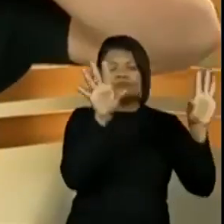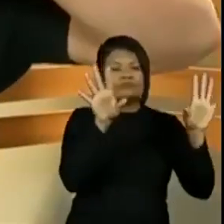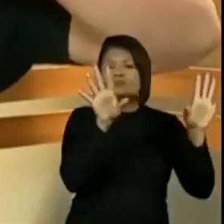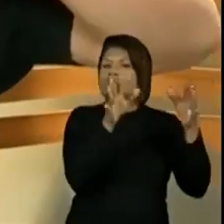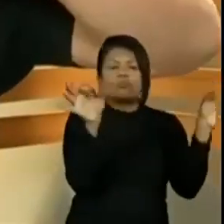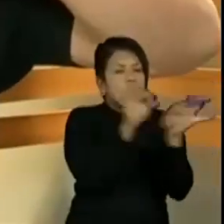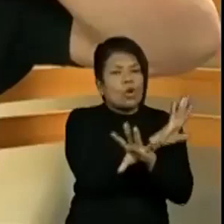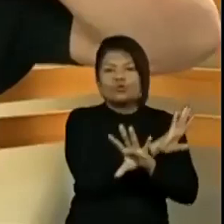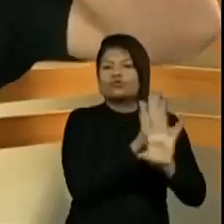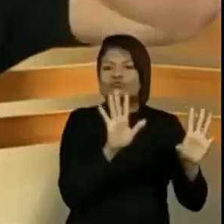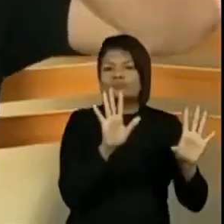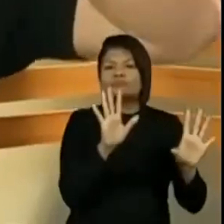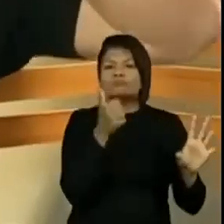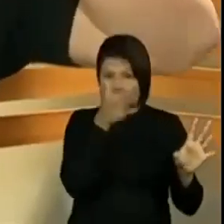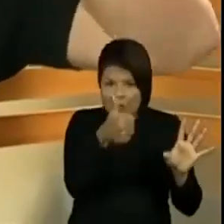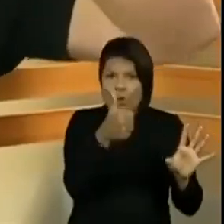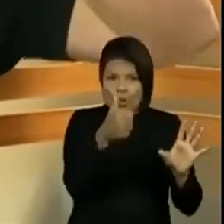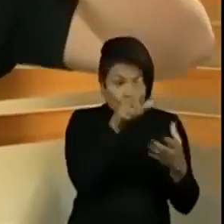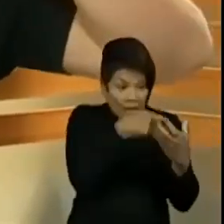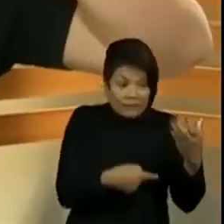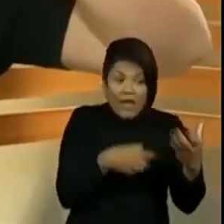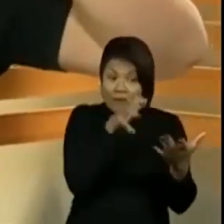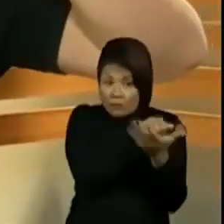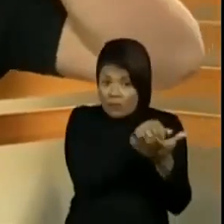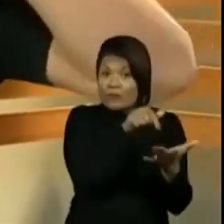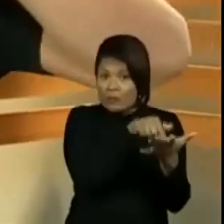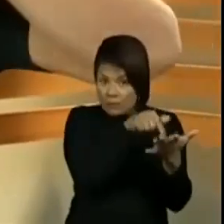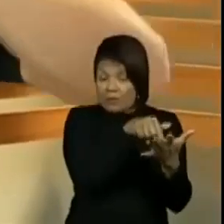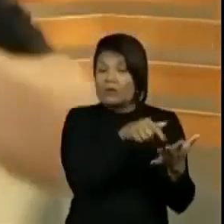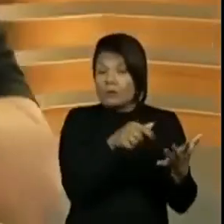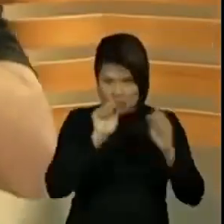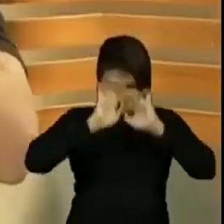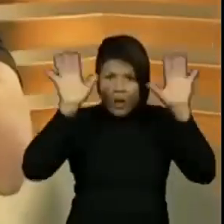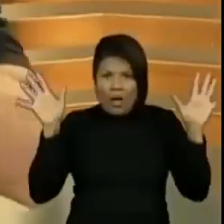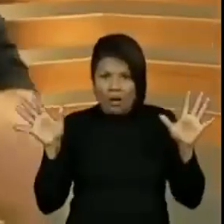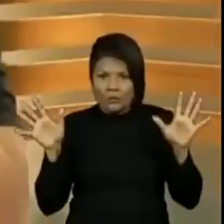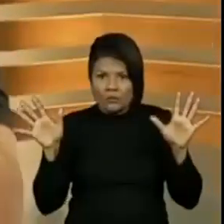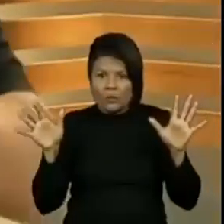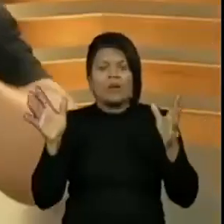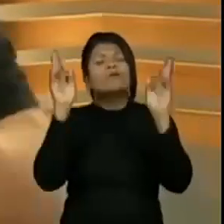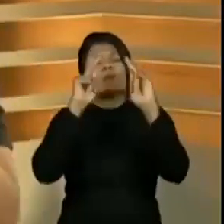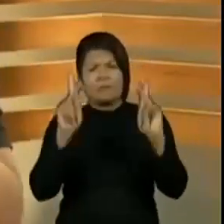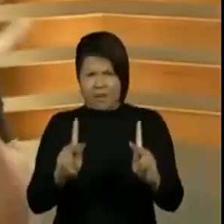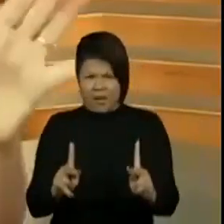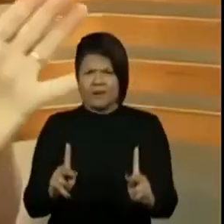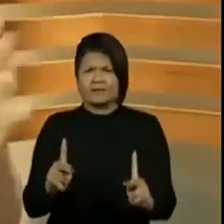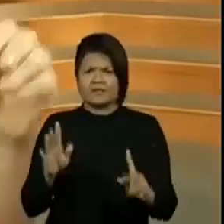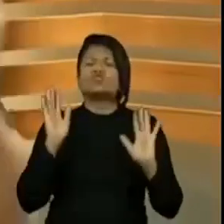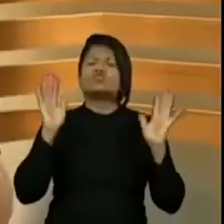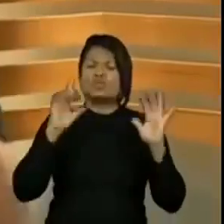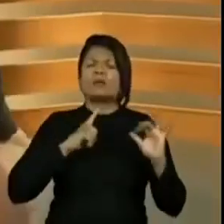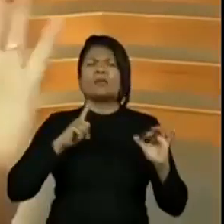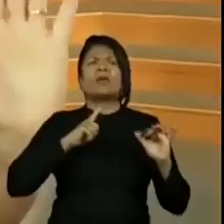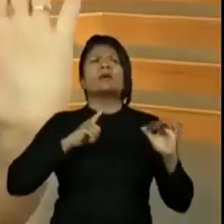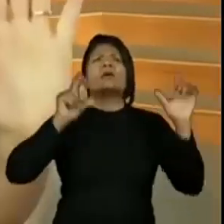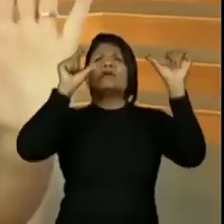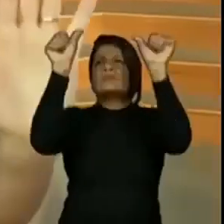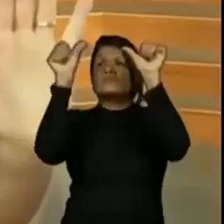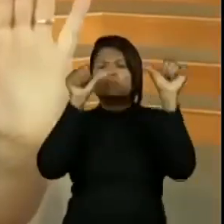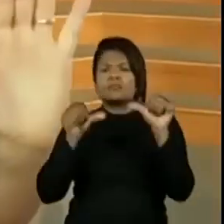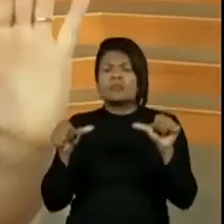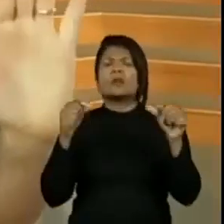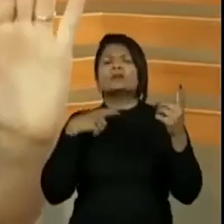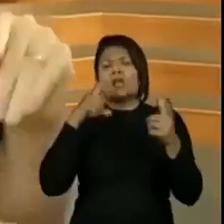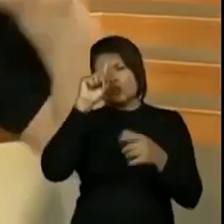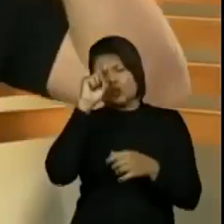fechando esse bloco. Tudo bem? Fiquei claro para vocês? Se não ficou claro, fiquem em paz, vocês já têm um mural colaborativo onde vocês podem compartilhar